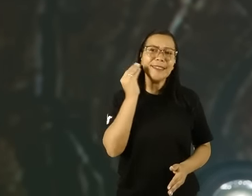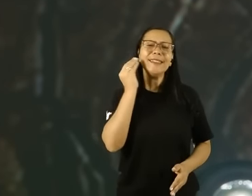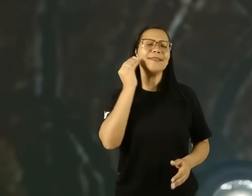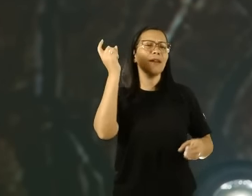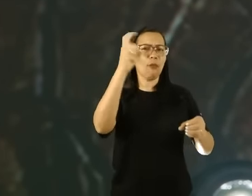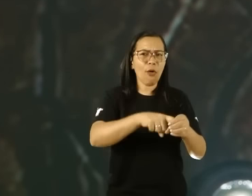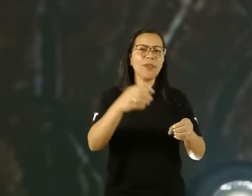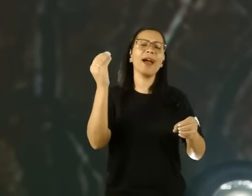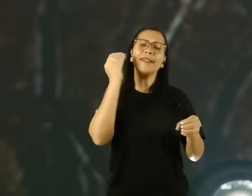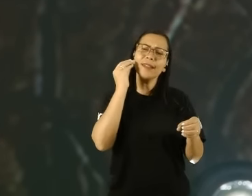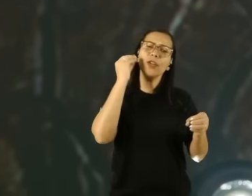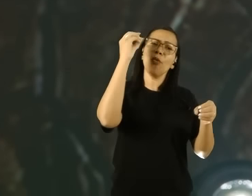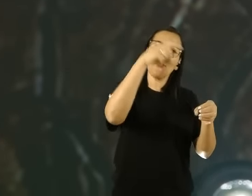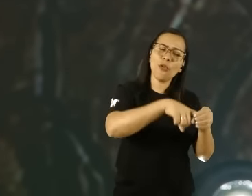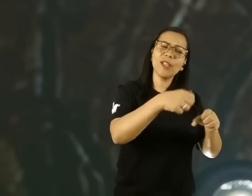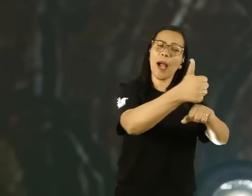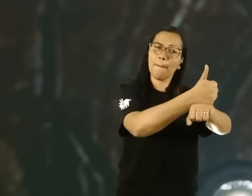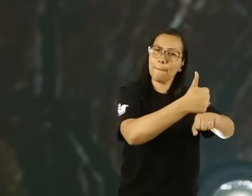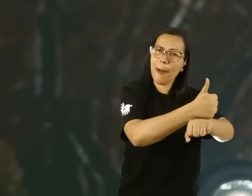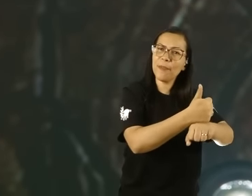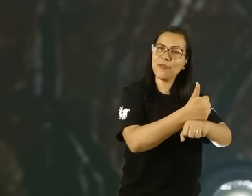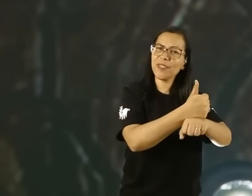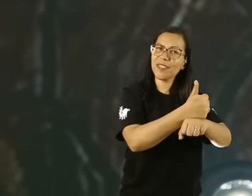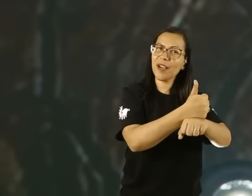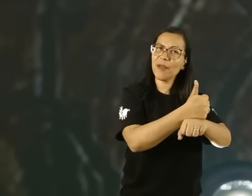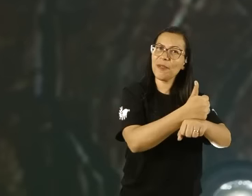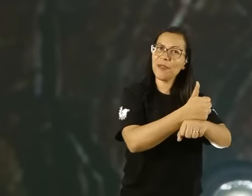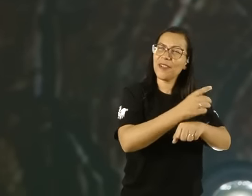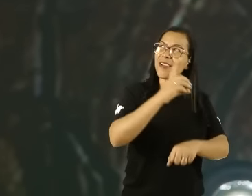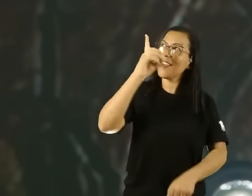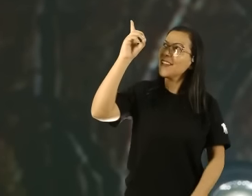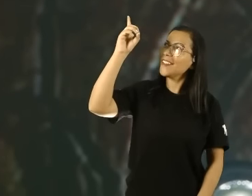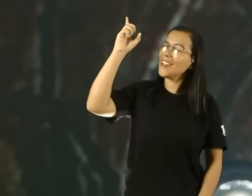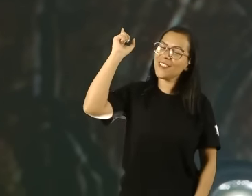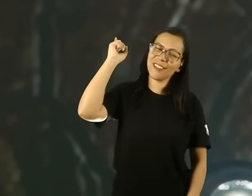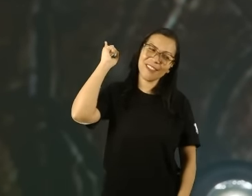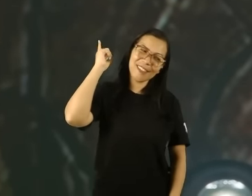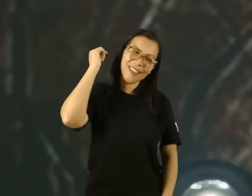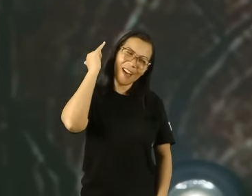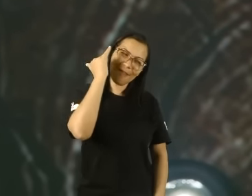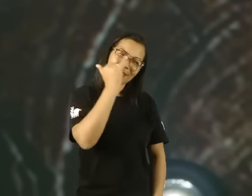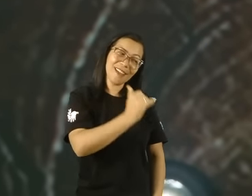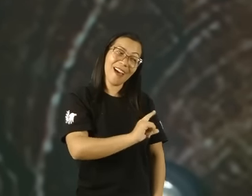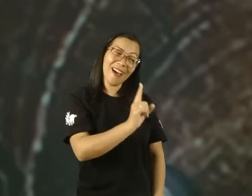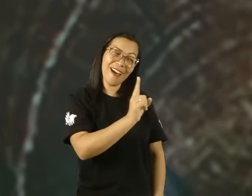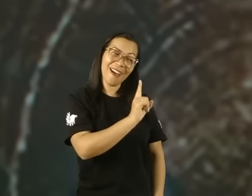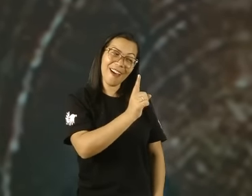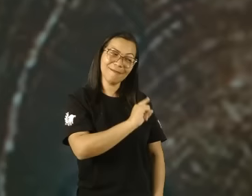certo lá. Não vai dar certo, não tem jeito. Aí de repente, o discípulo a quem Jesus amava, quem